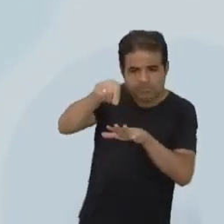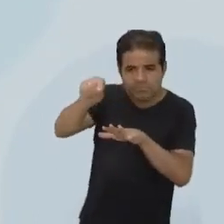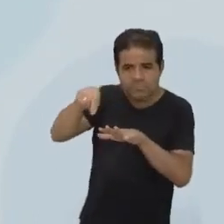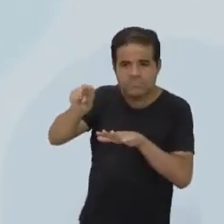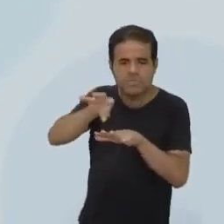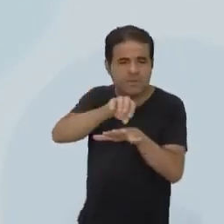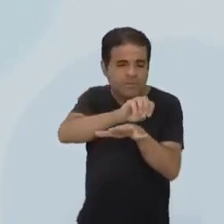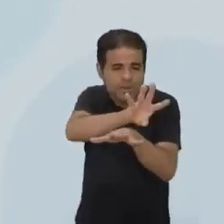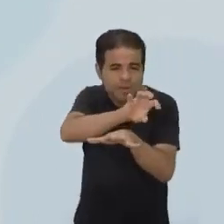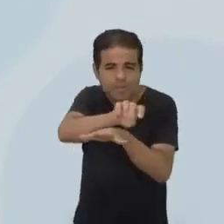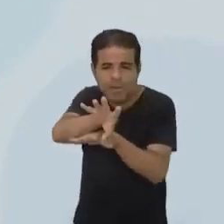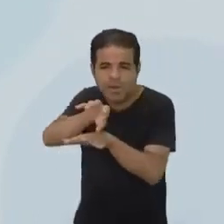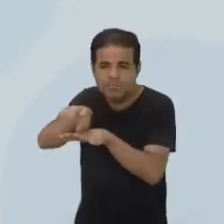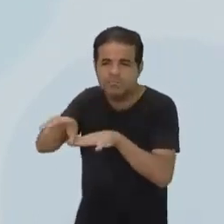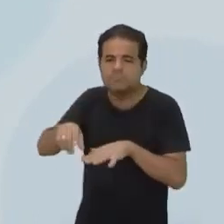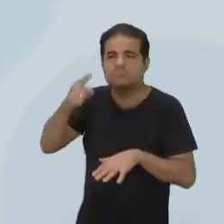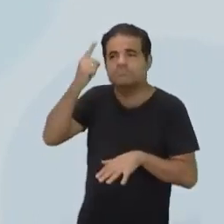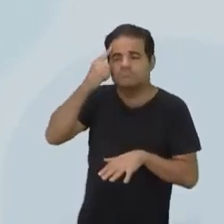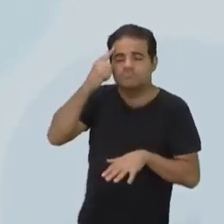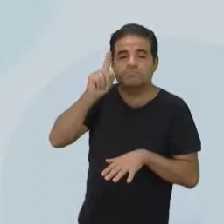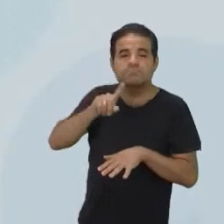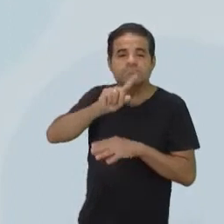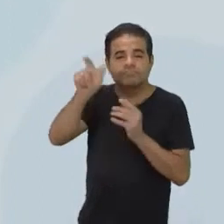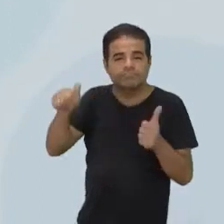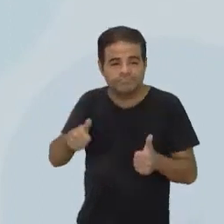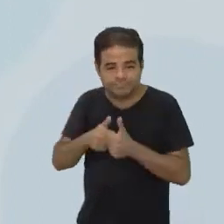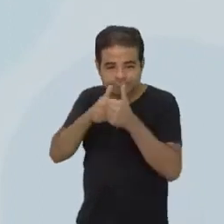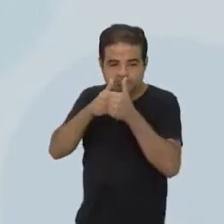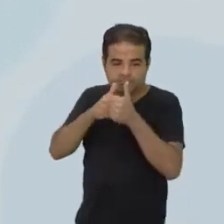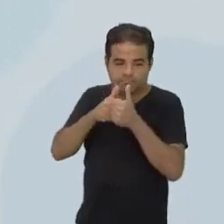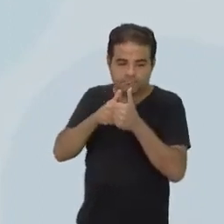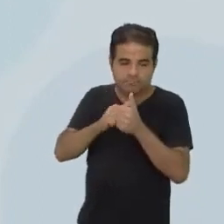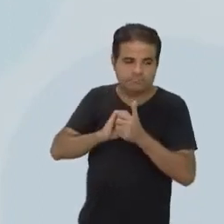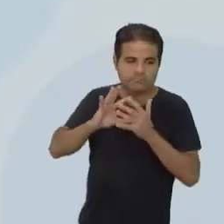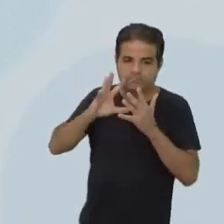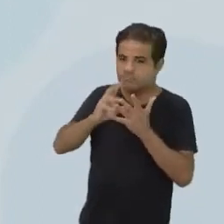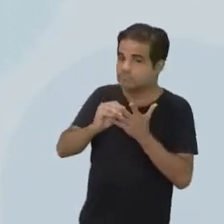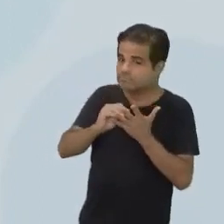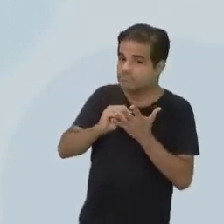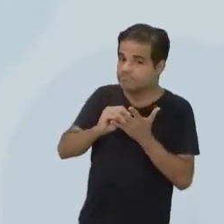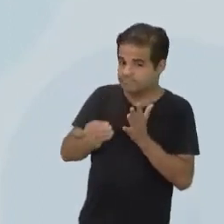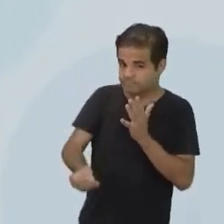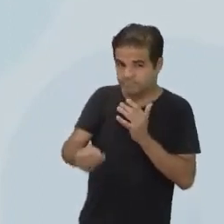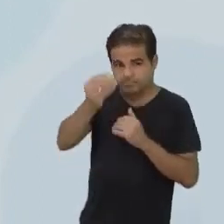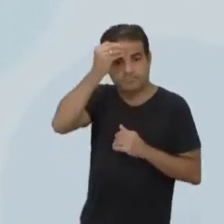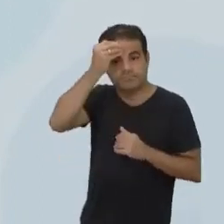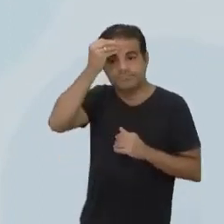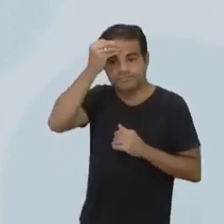aí sobre a componente dela de estudo.